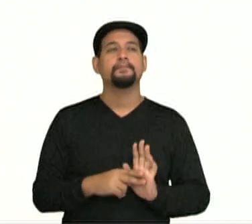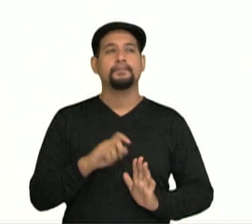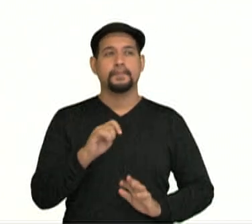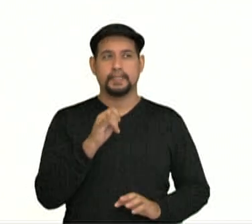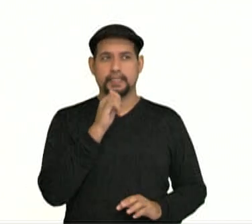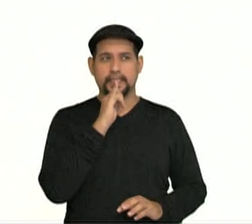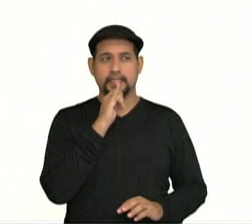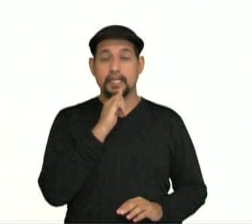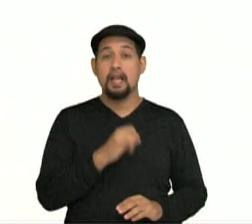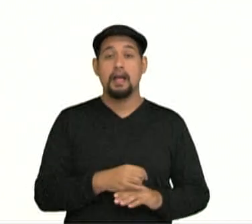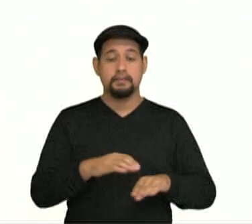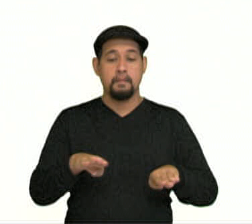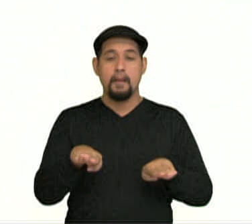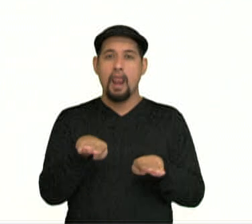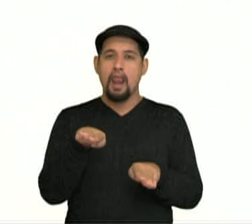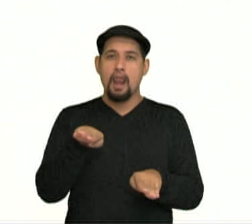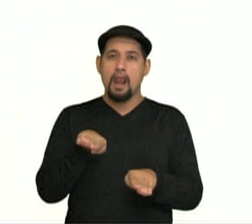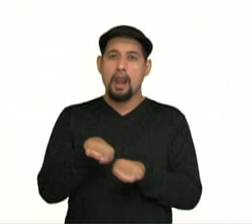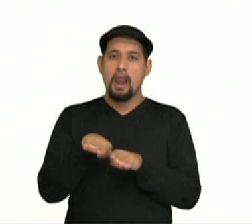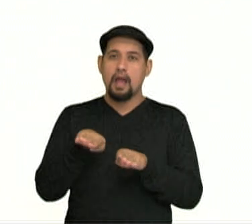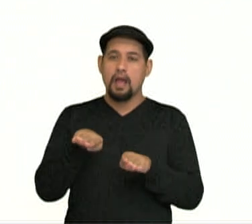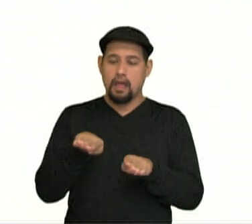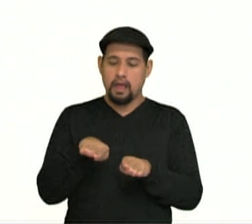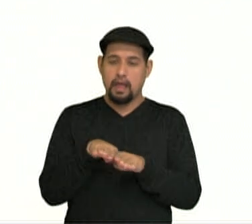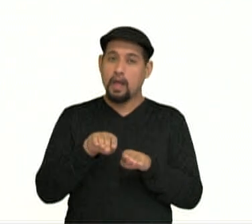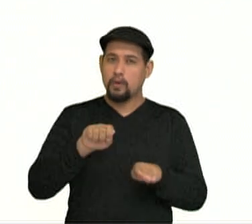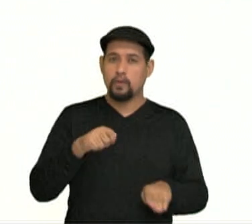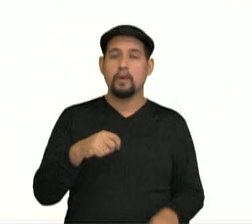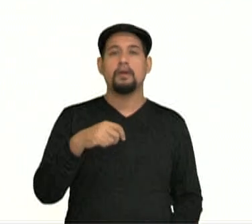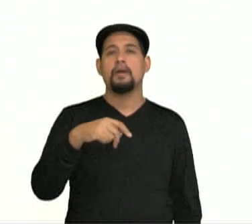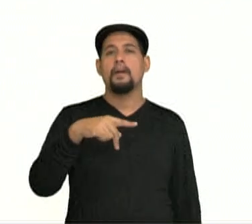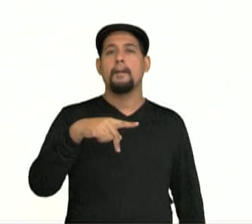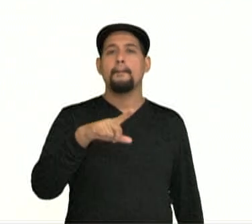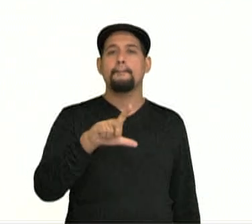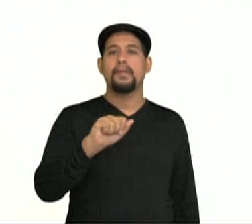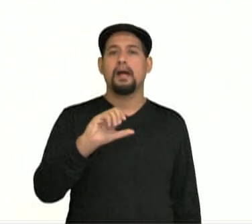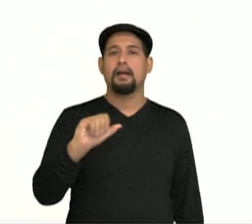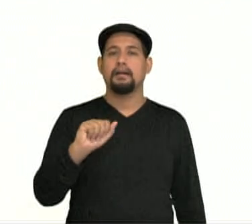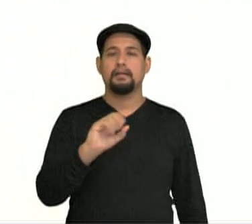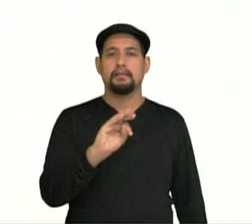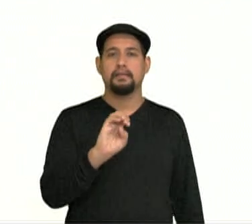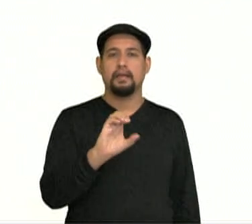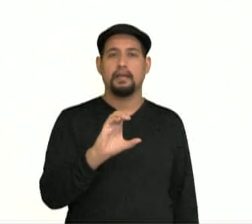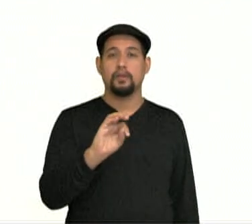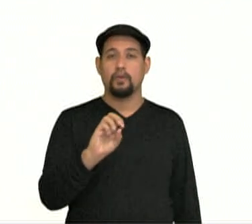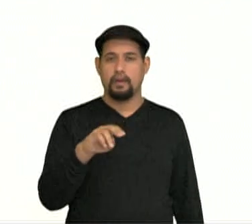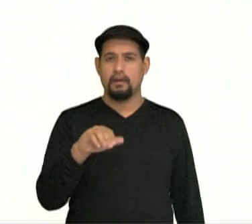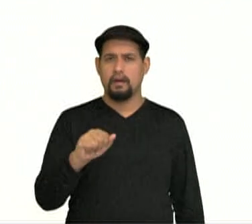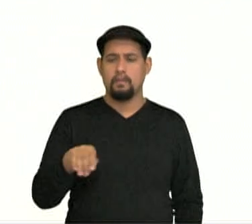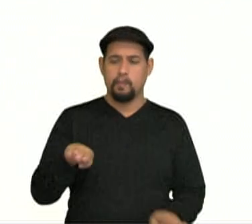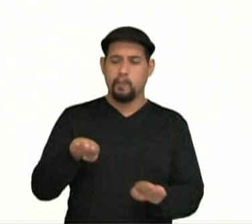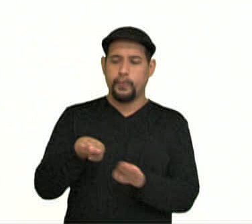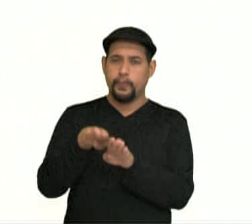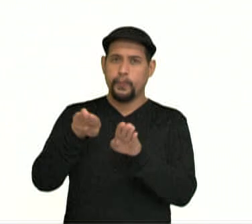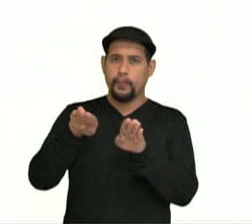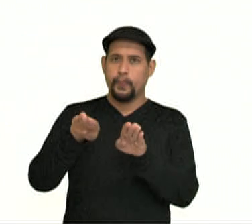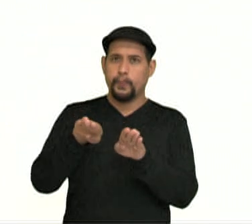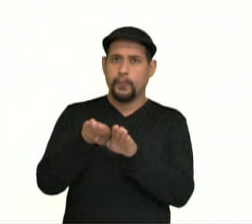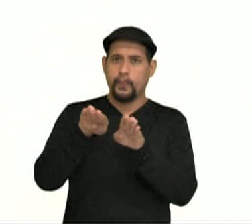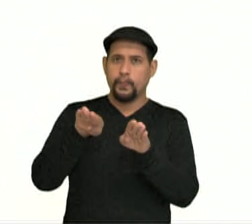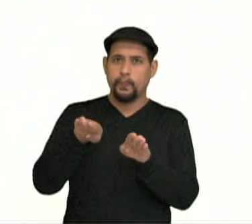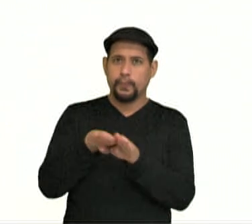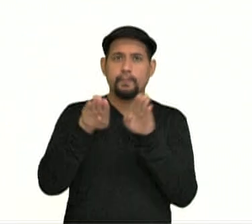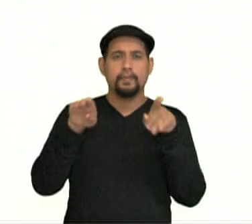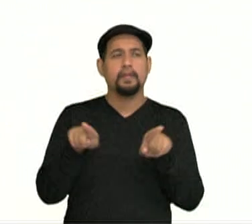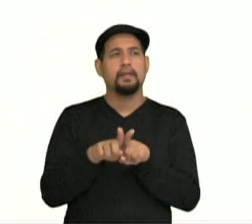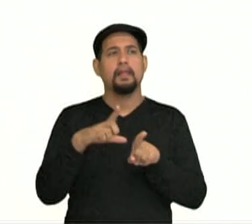justamente as placas tectônicas. Nós temos aqui a grande placa euroasiática, nós temos aqui placa